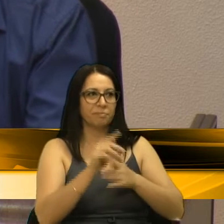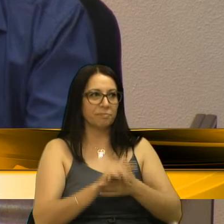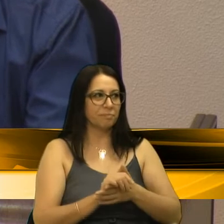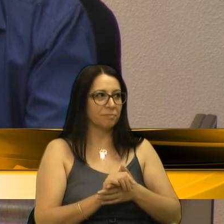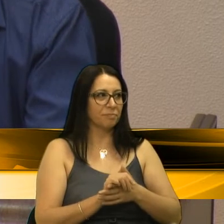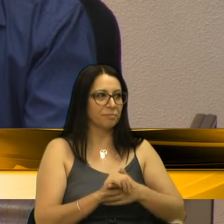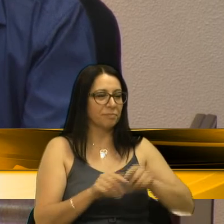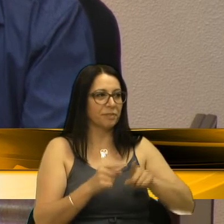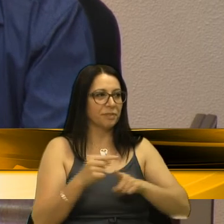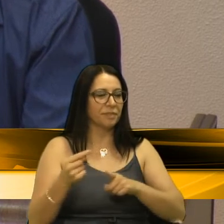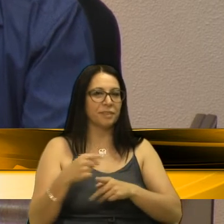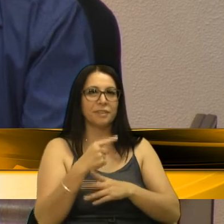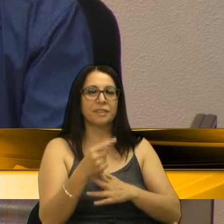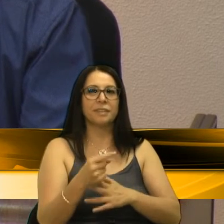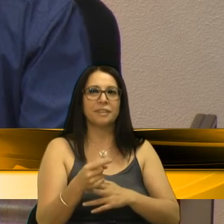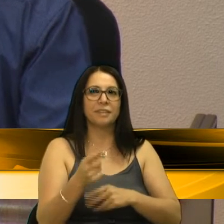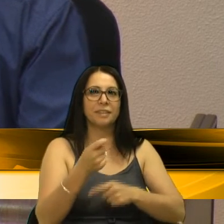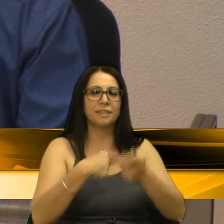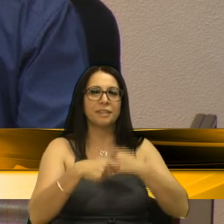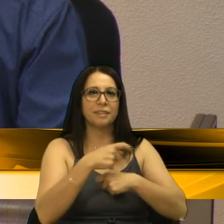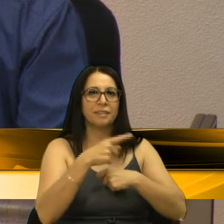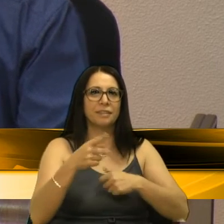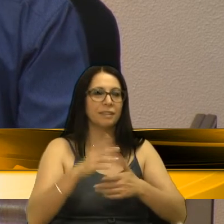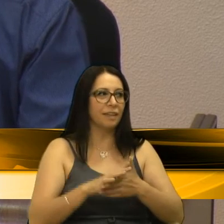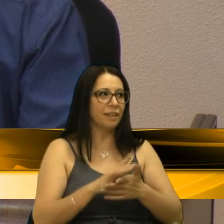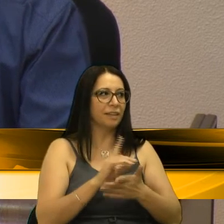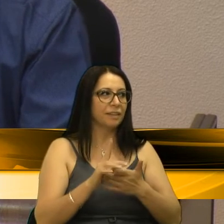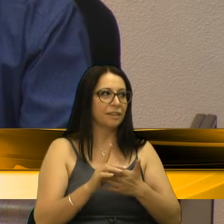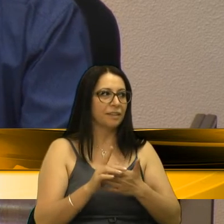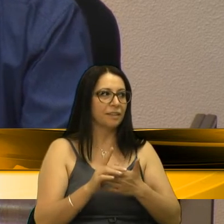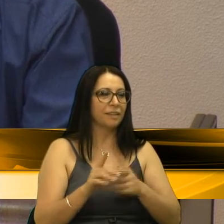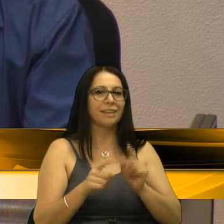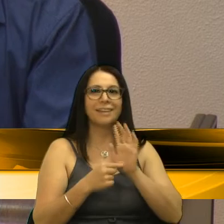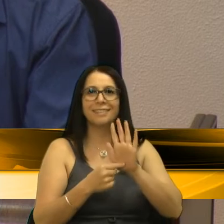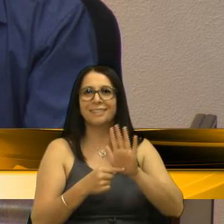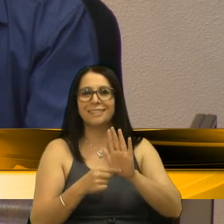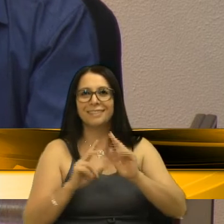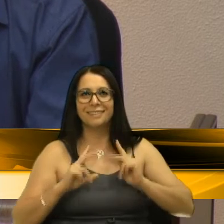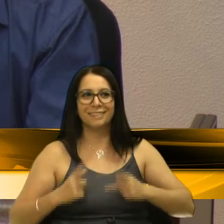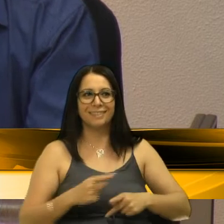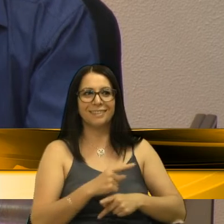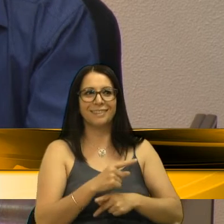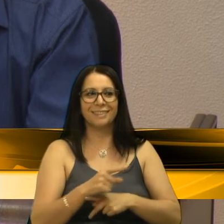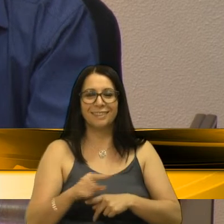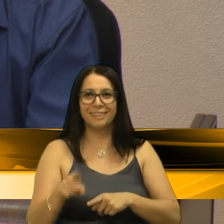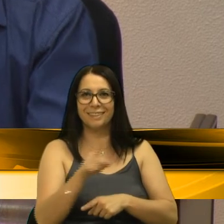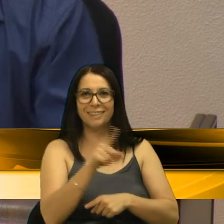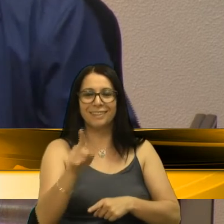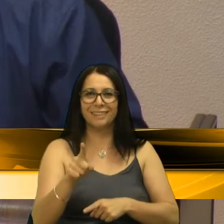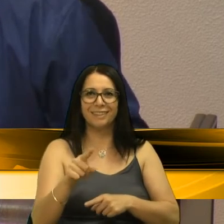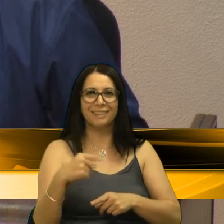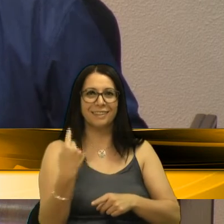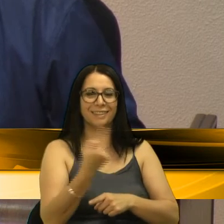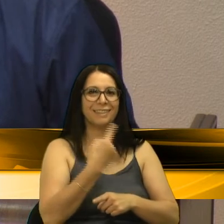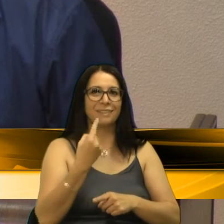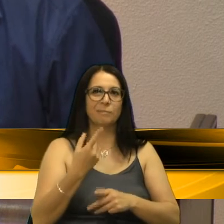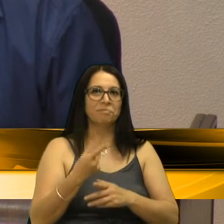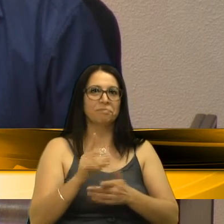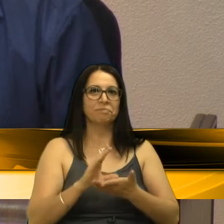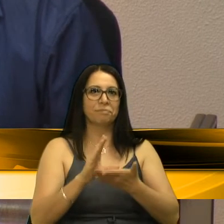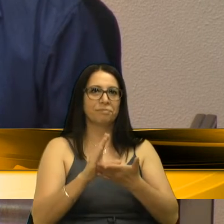encaminhamentos. Seção 7 das disposições gerais. Artigo 16, caberá ao Poder Executivo, por meio da Secretaria Municipal de Saúde, órgão responsável pela